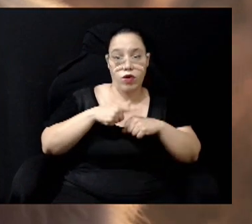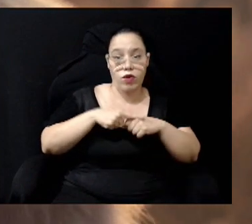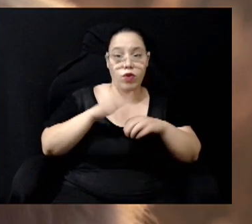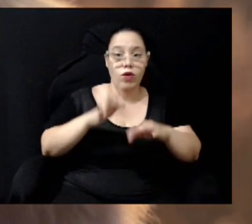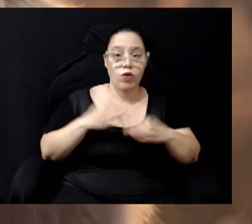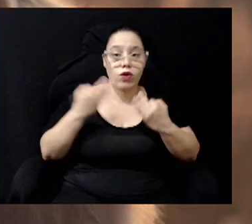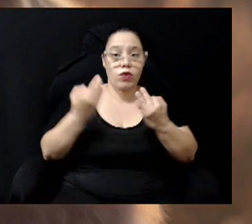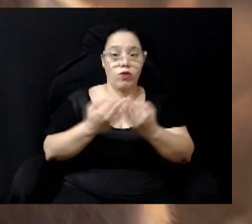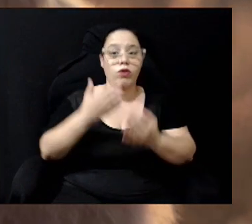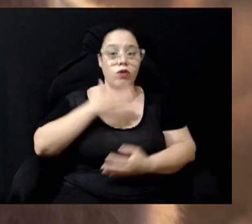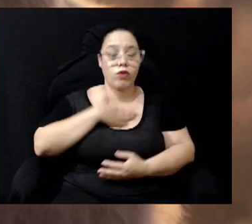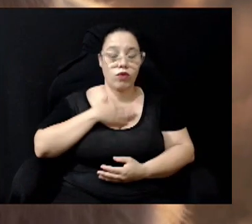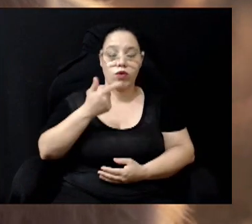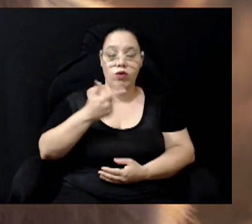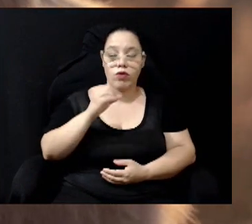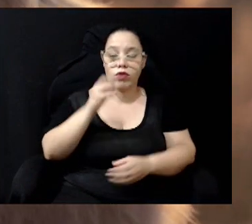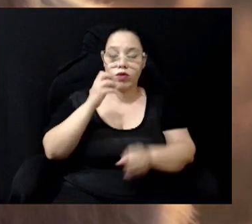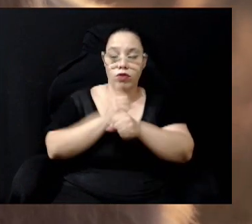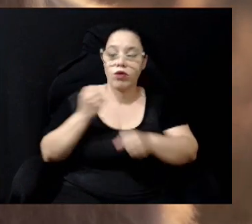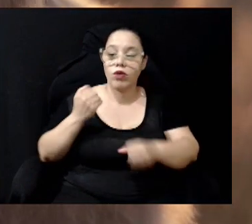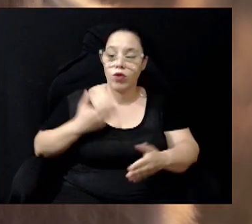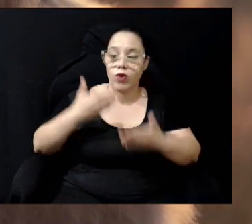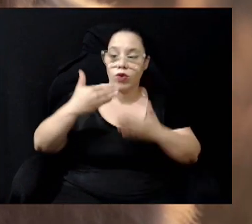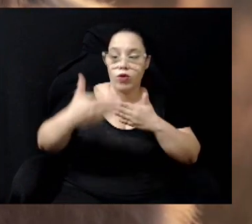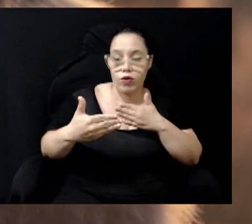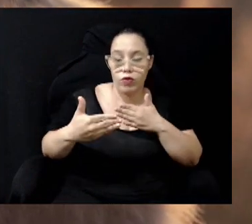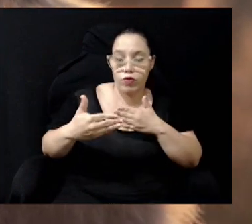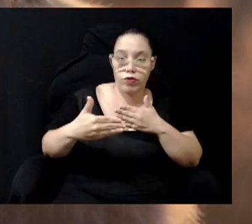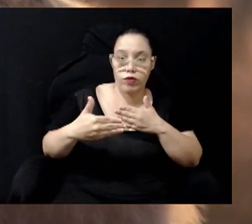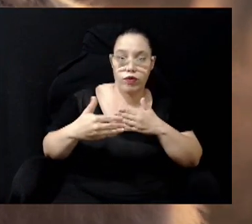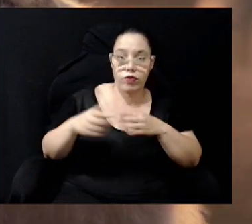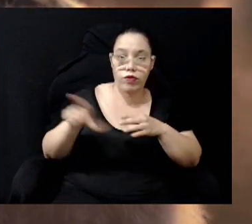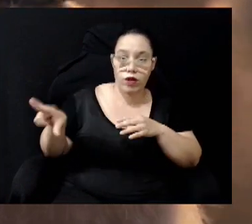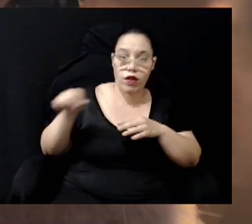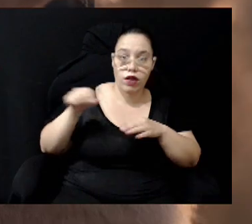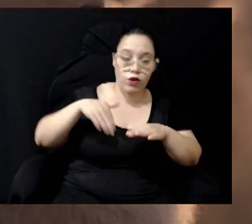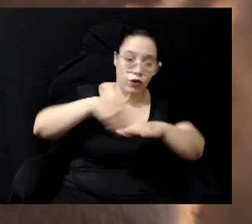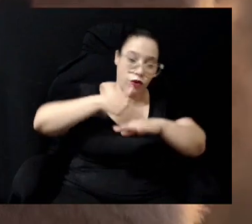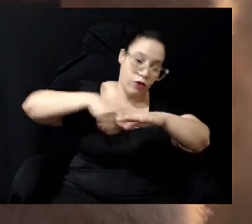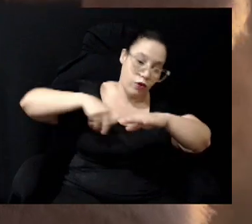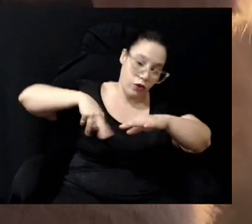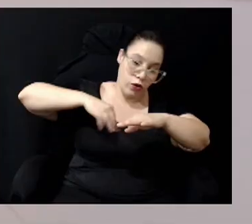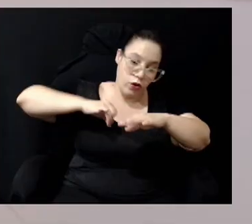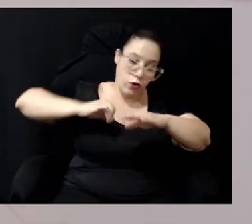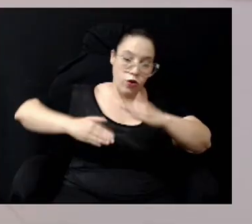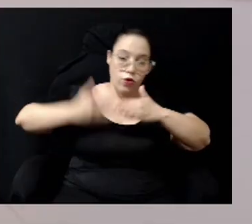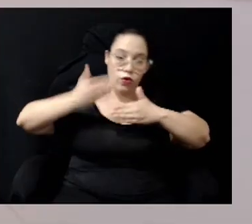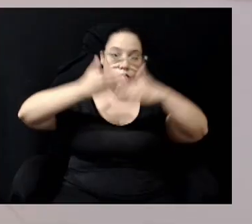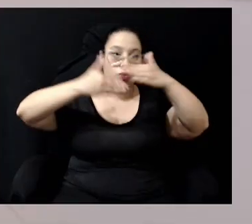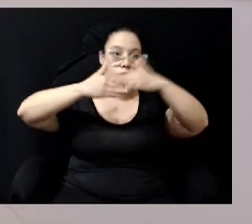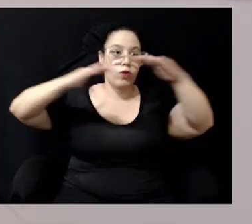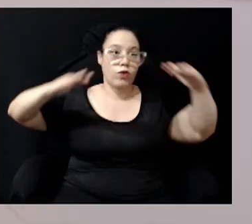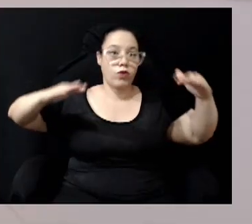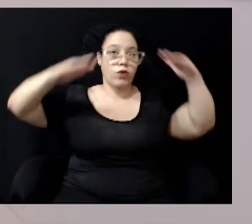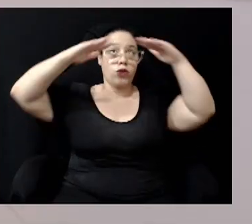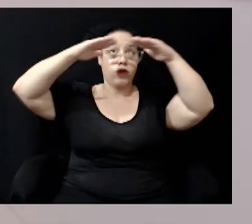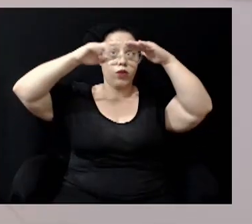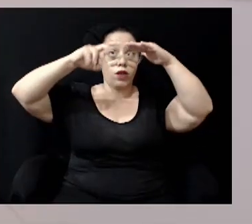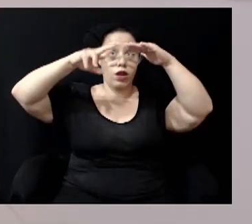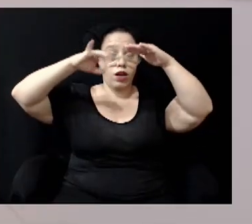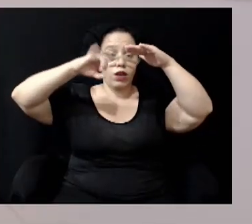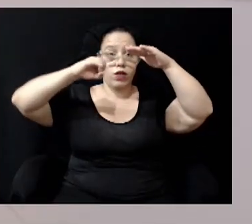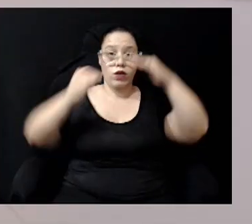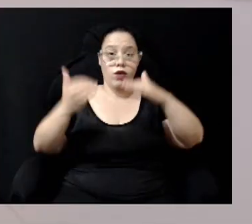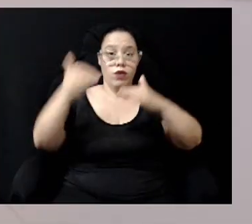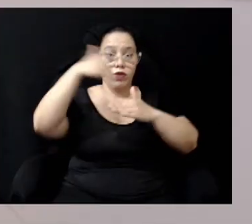20 anos para cá, eles foram saindo do fundo do quintal, dos muros, dos telhados, no caso dos gatos, e eles foram entrando para dentro